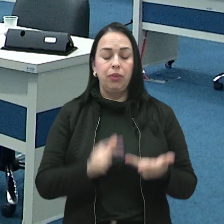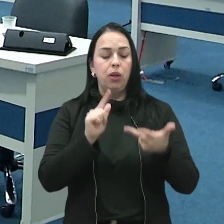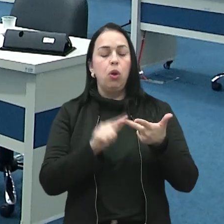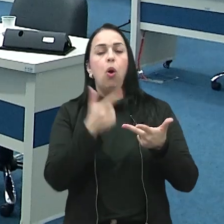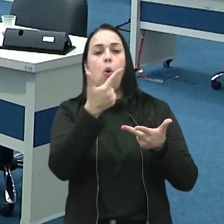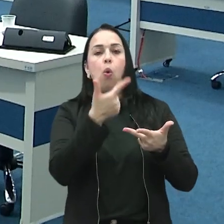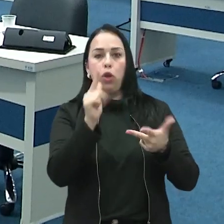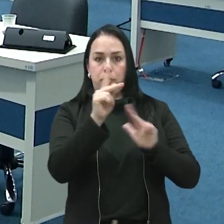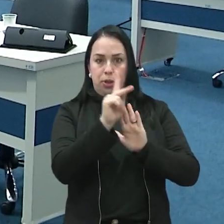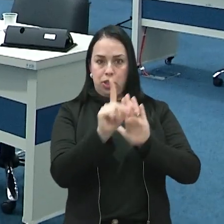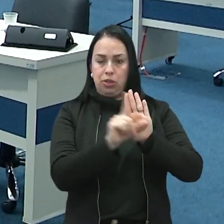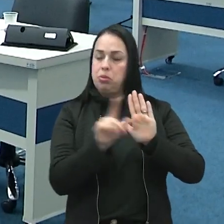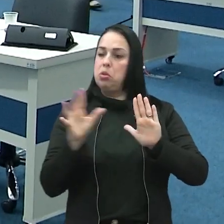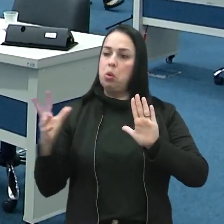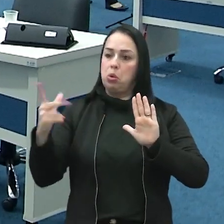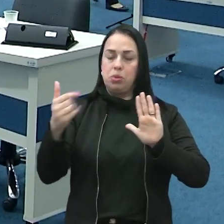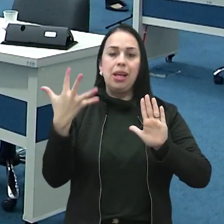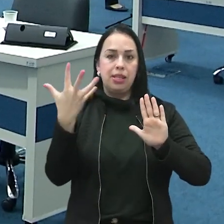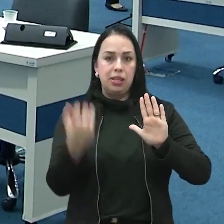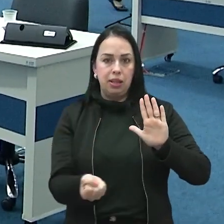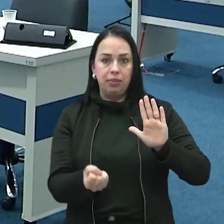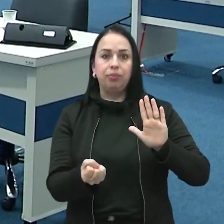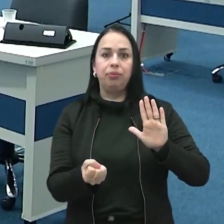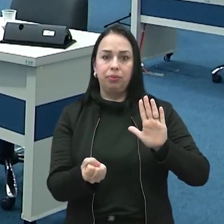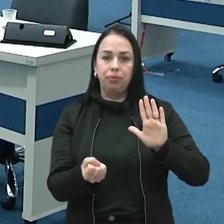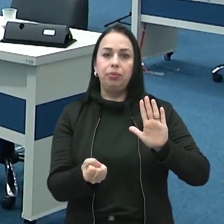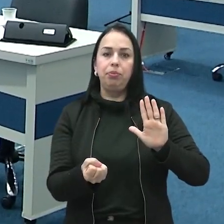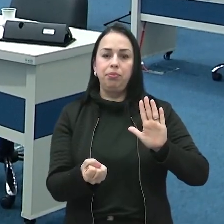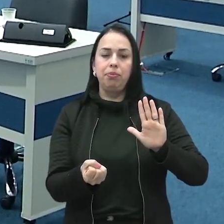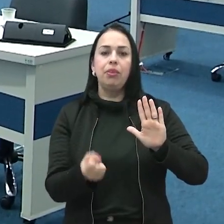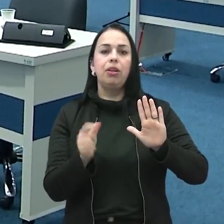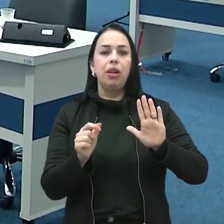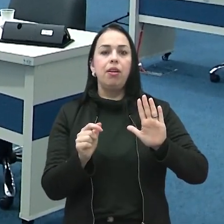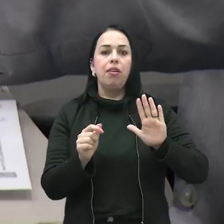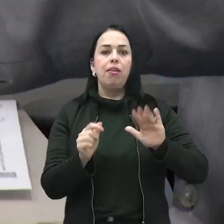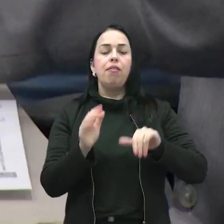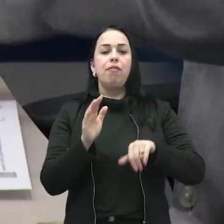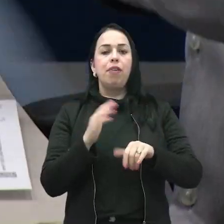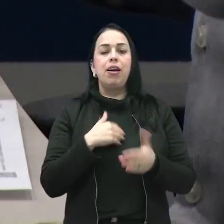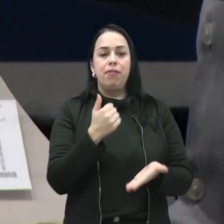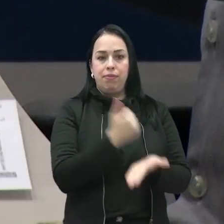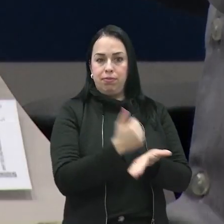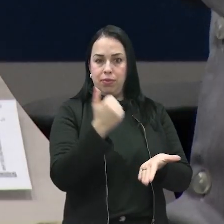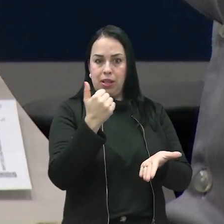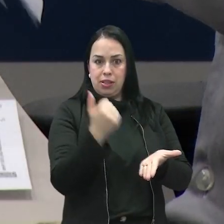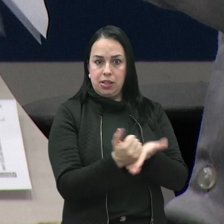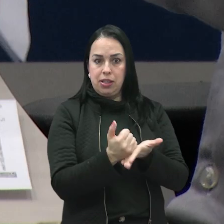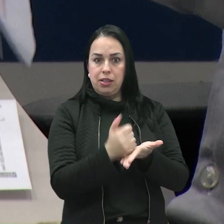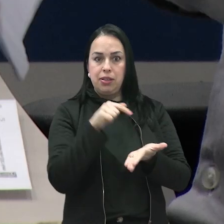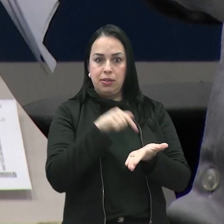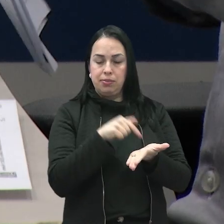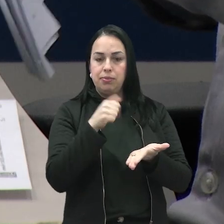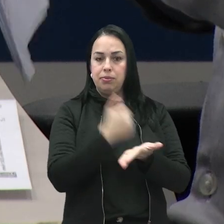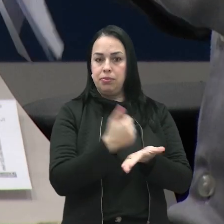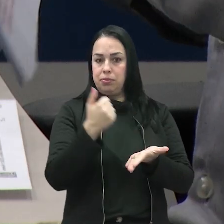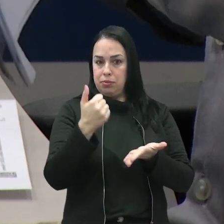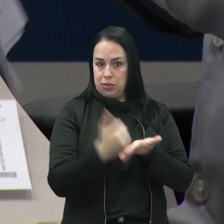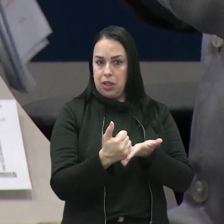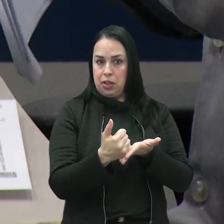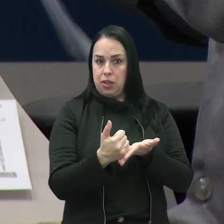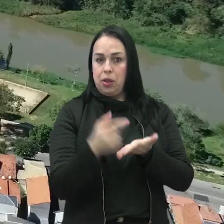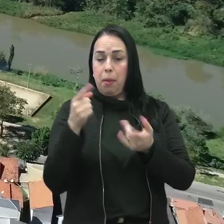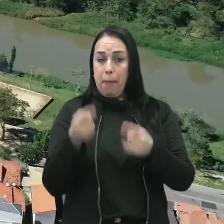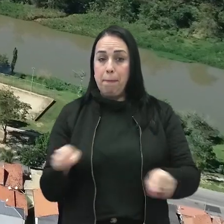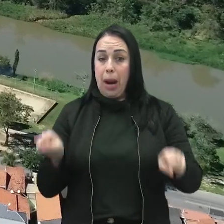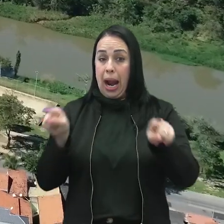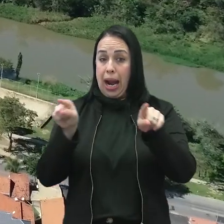que recebeu o aval favorável dos parlamentares é a matéria que garante a realização do contrato intermunicipal Três Rios.